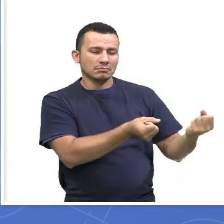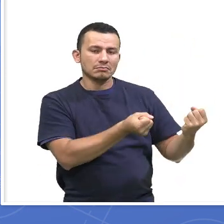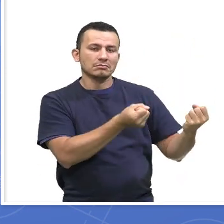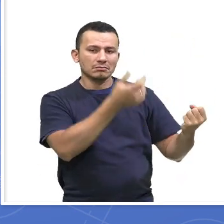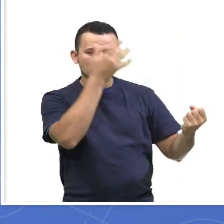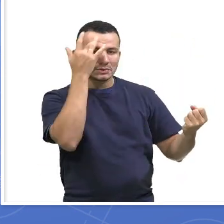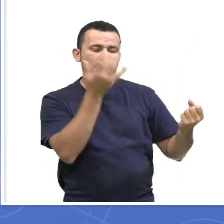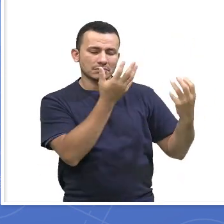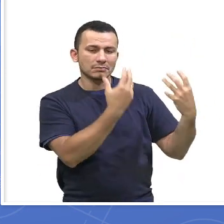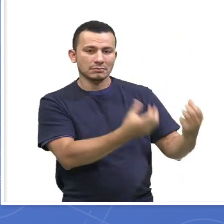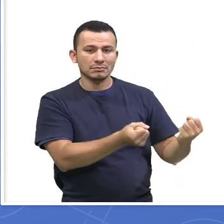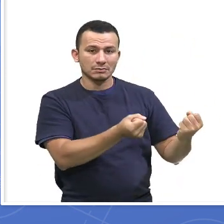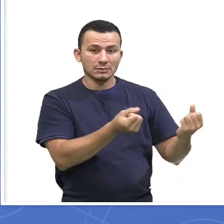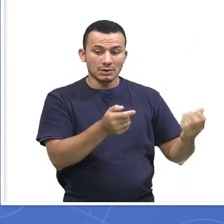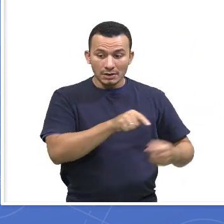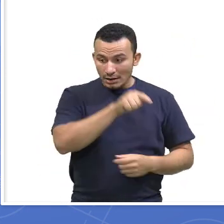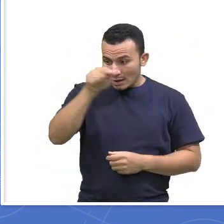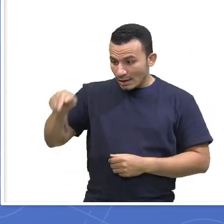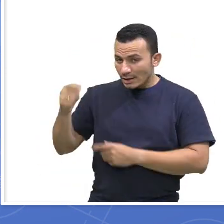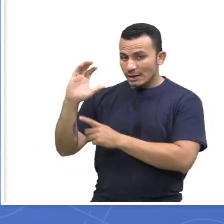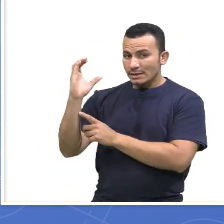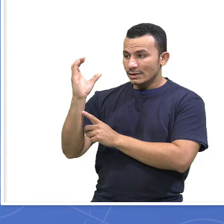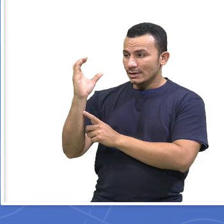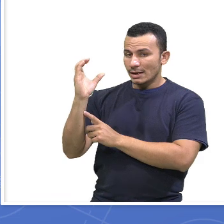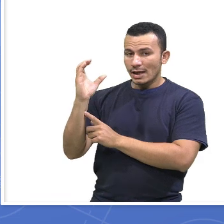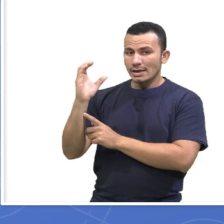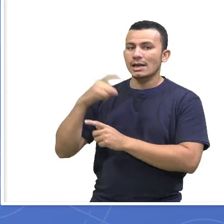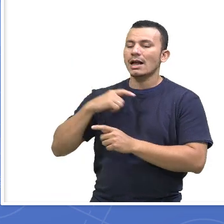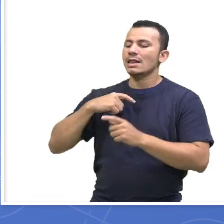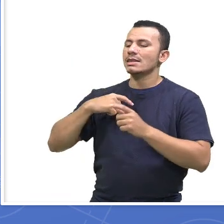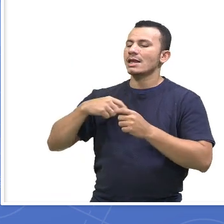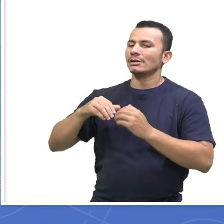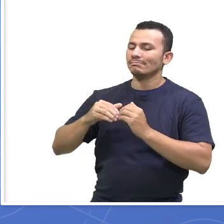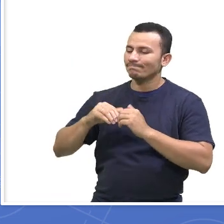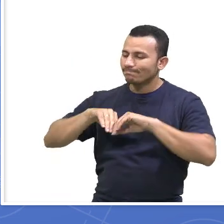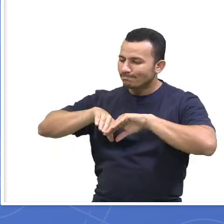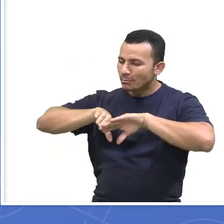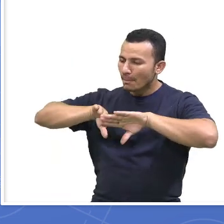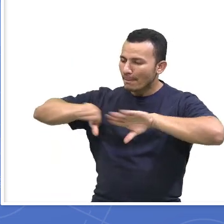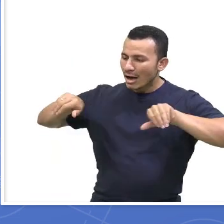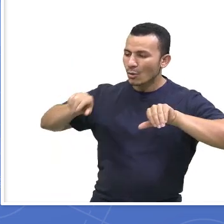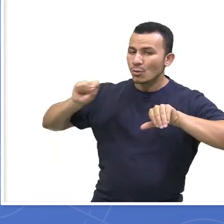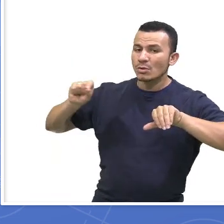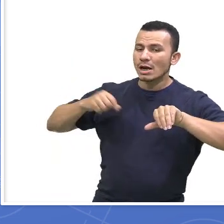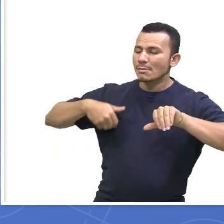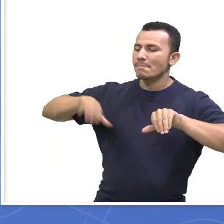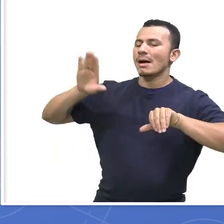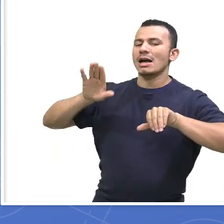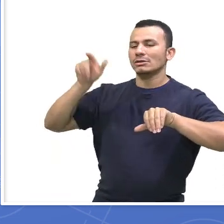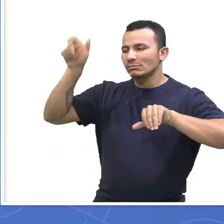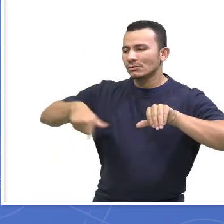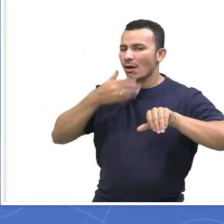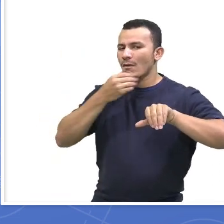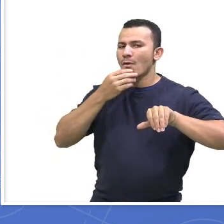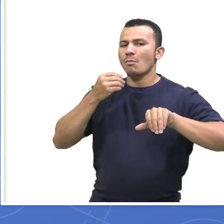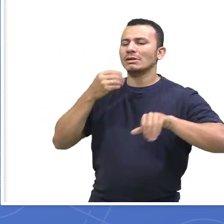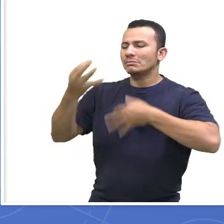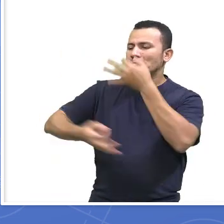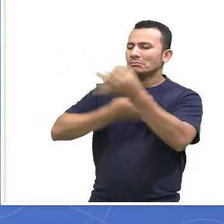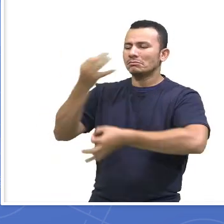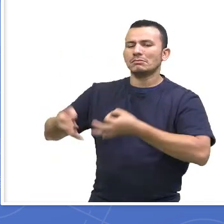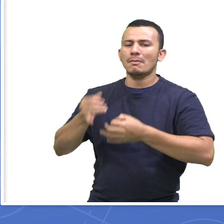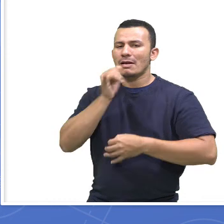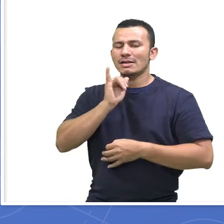né? E aqui não, aqui abre-se para um espírito mais crítico do homem, né? O homem perde o medo do pecado, por